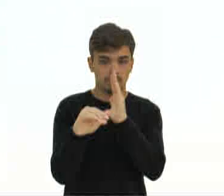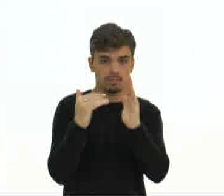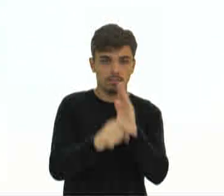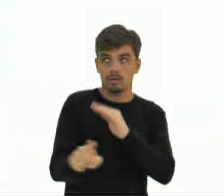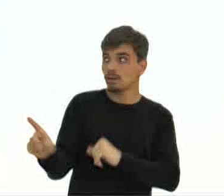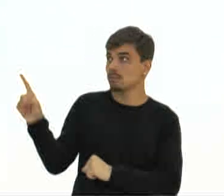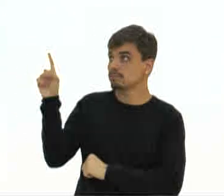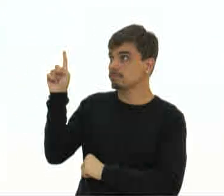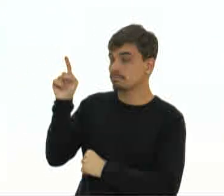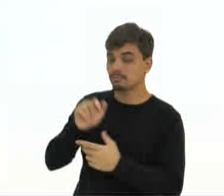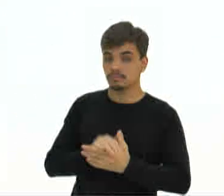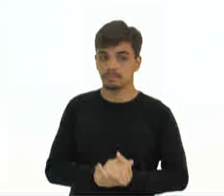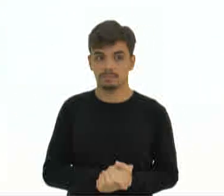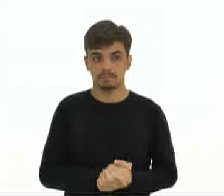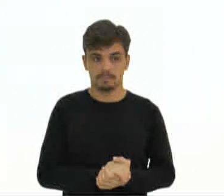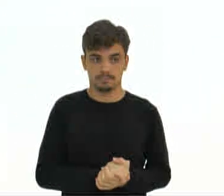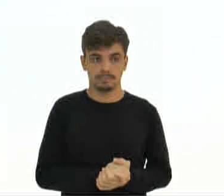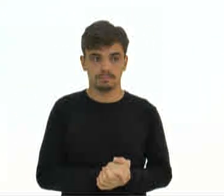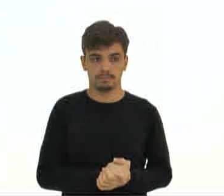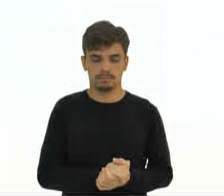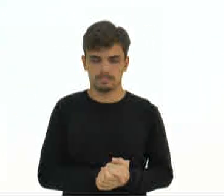aqui,